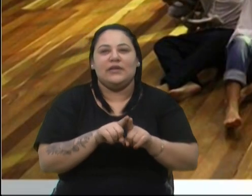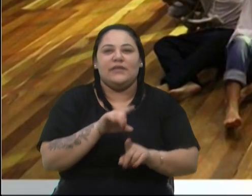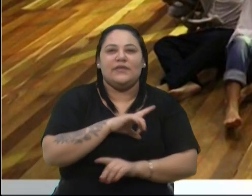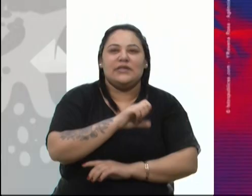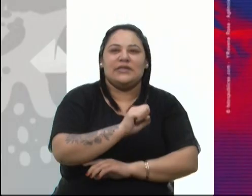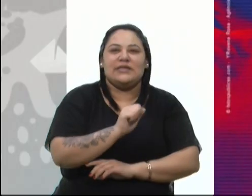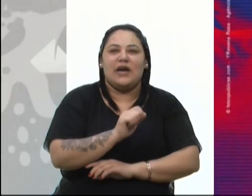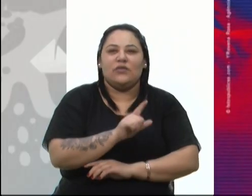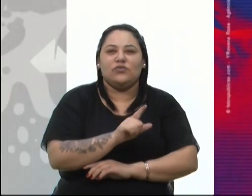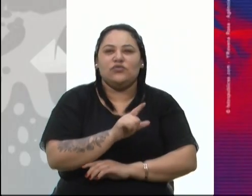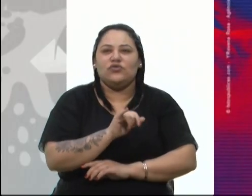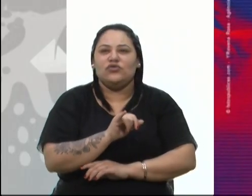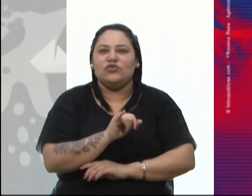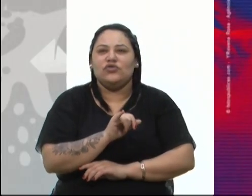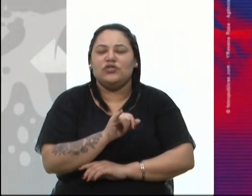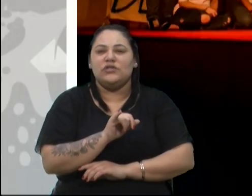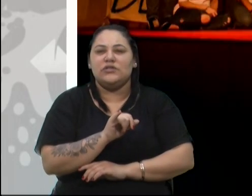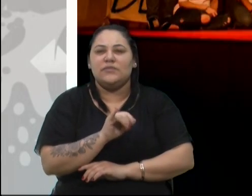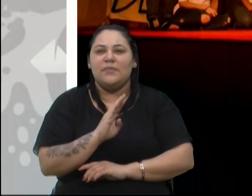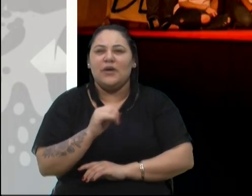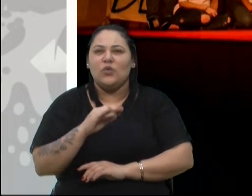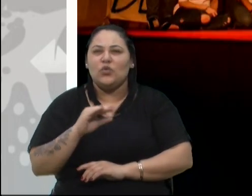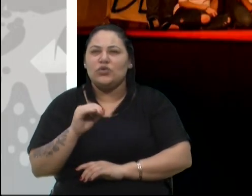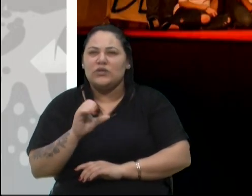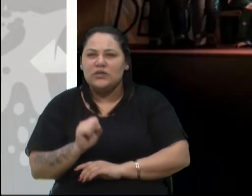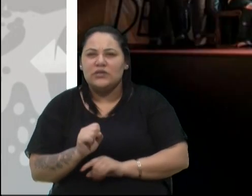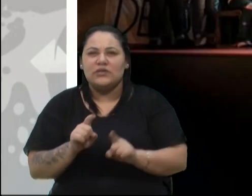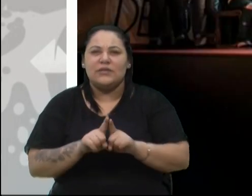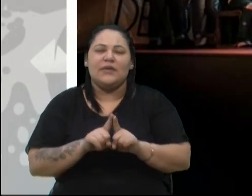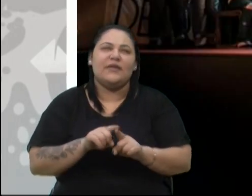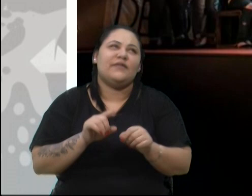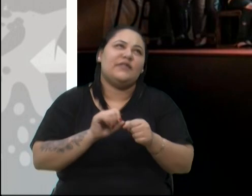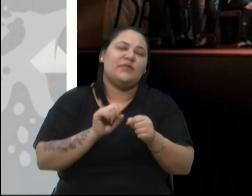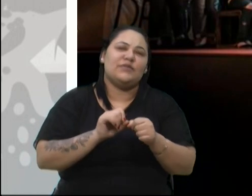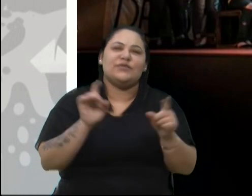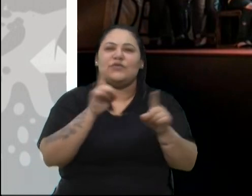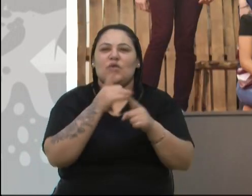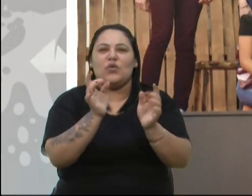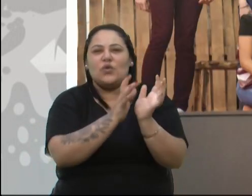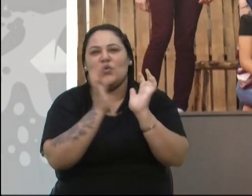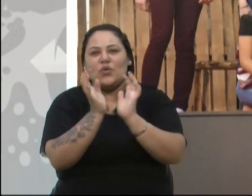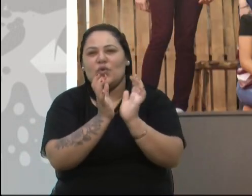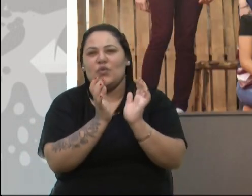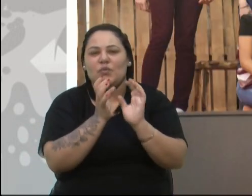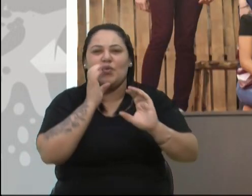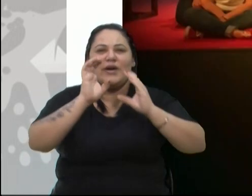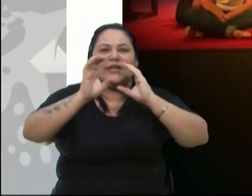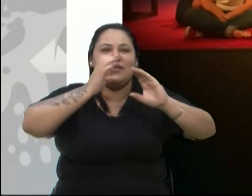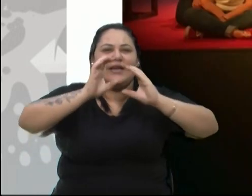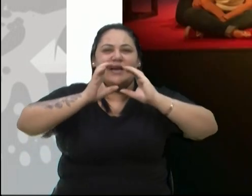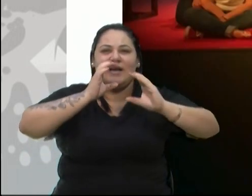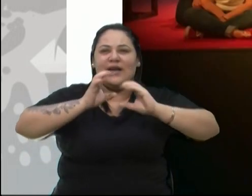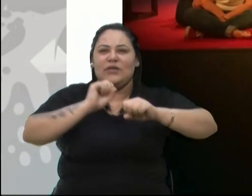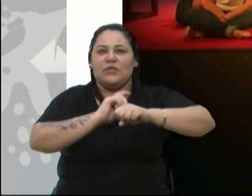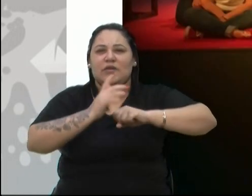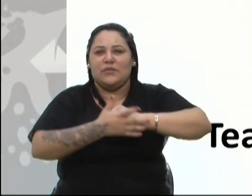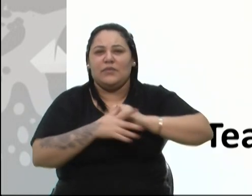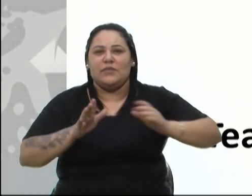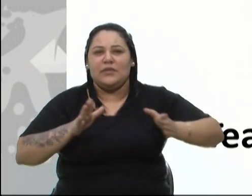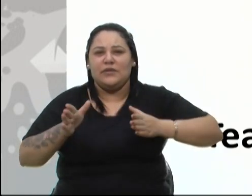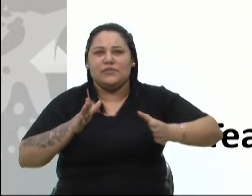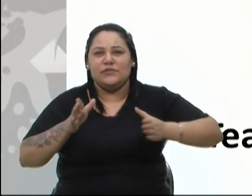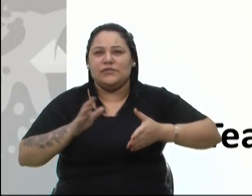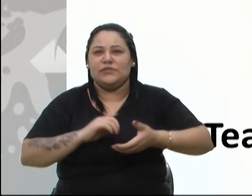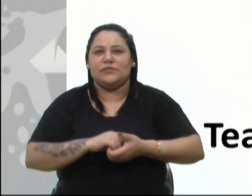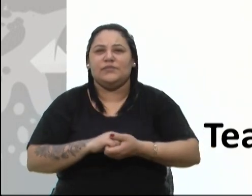que é o mais recente. Fizemos outros projetos também, como o Sarau, projeto Cosmo na Rua, durante a pandemia, uma série de apresentações